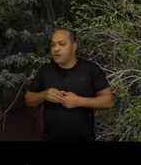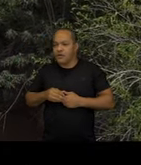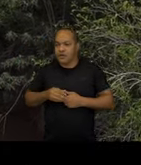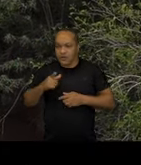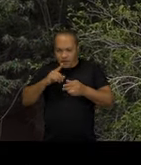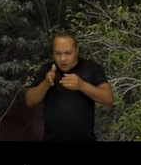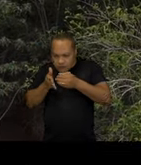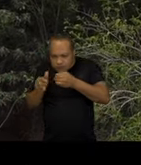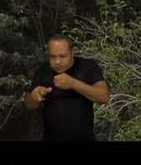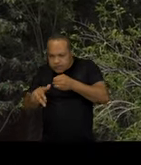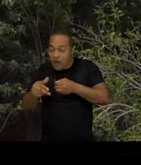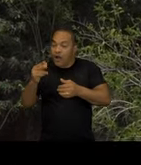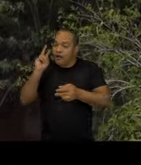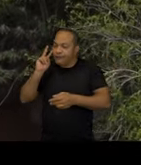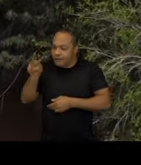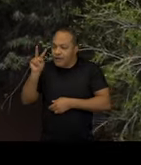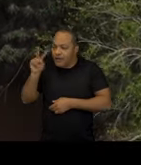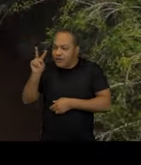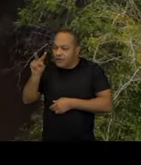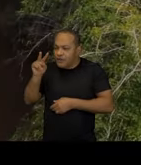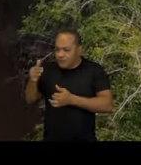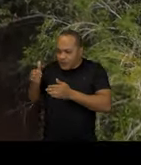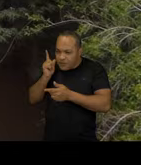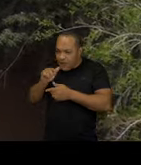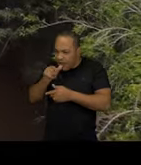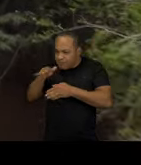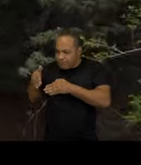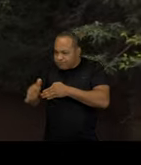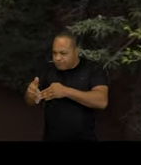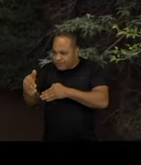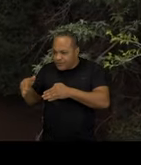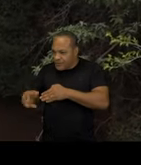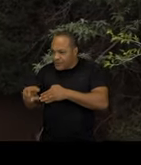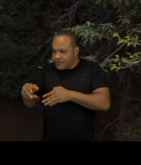É. Já saiu de novo. Uma cobra. É, uma cobra. Tô vendo. Tá vendo lá serpenteando? Tô. É.